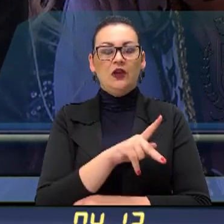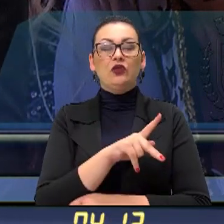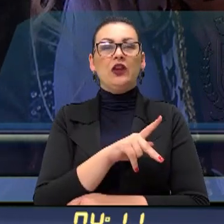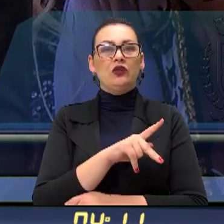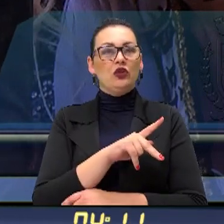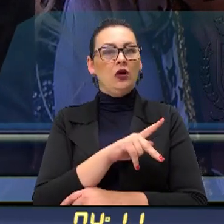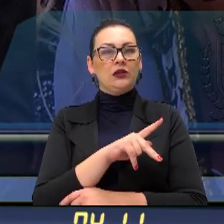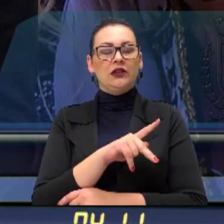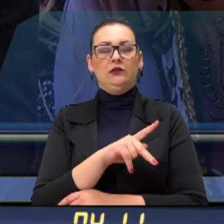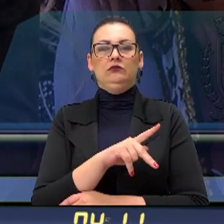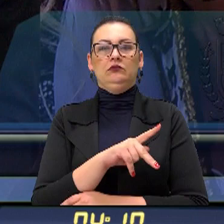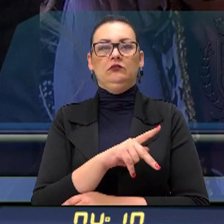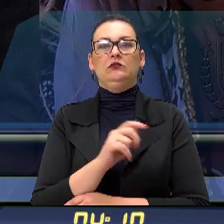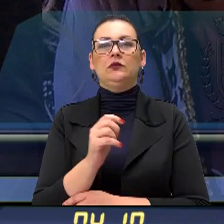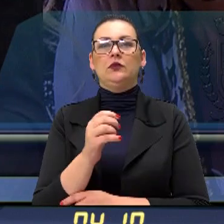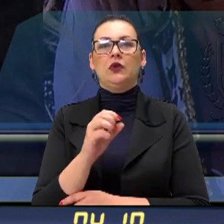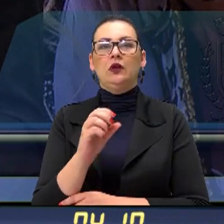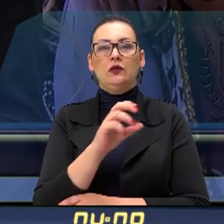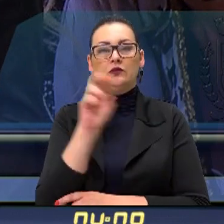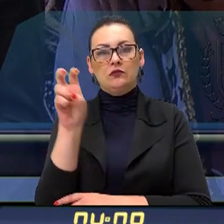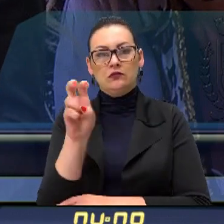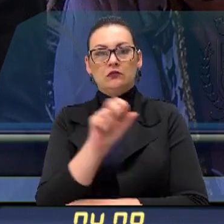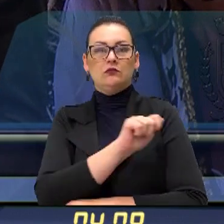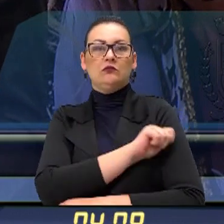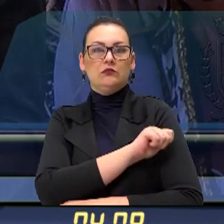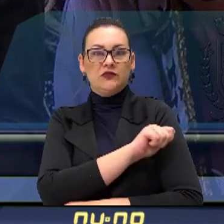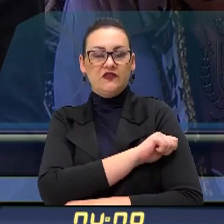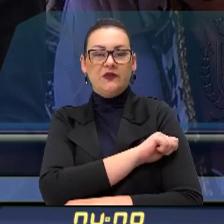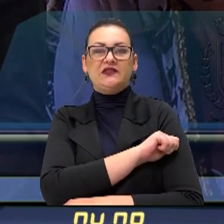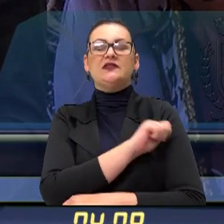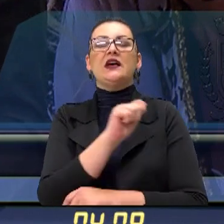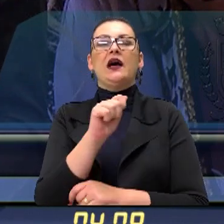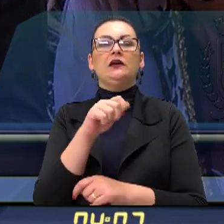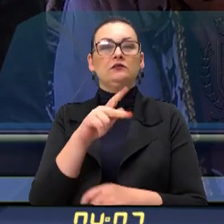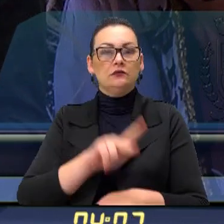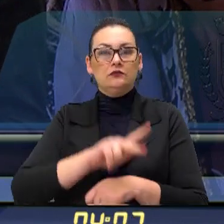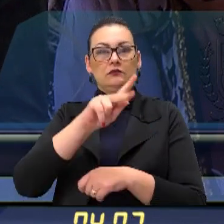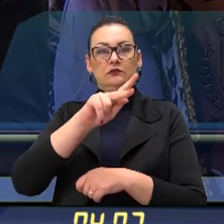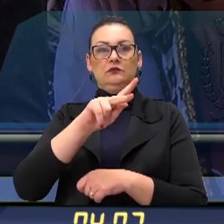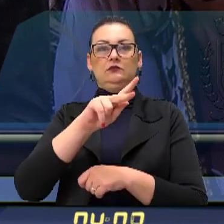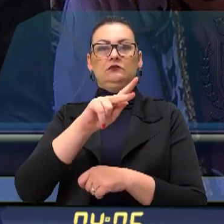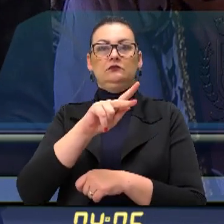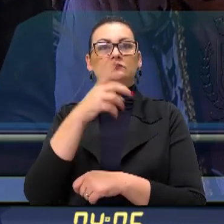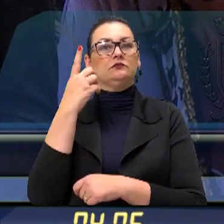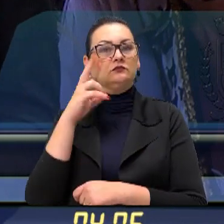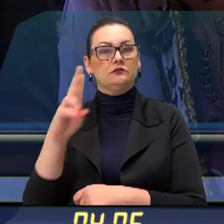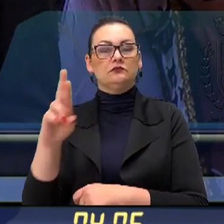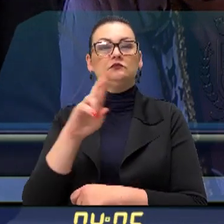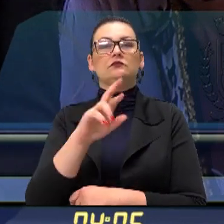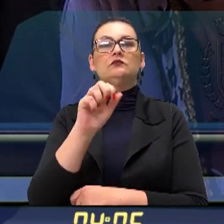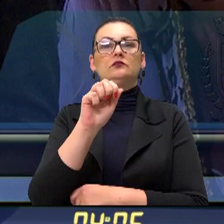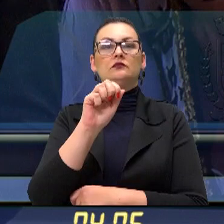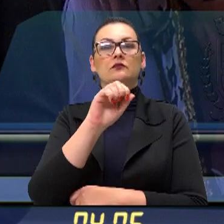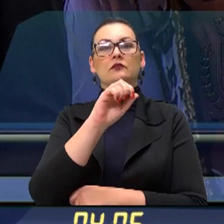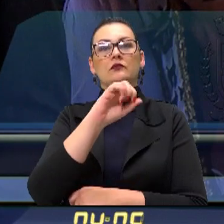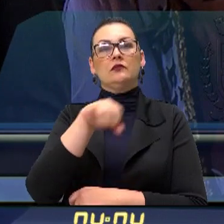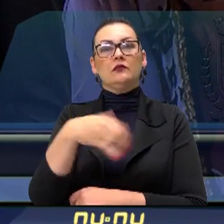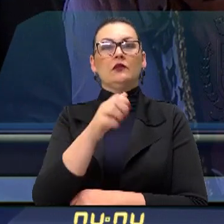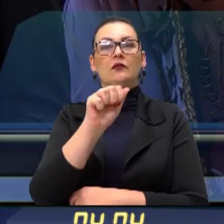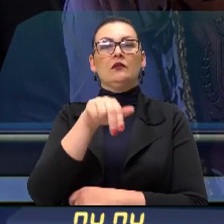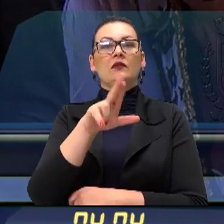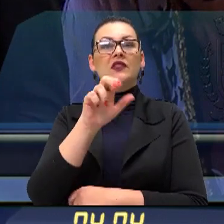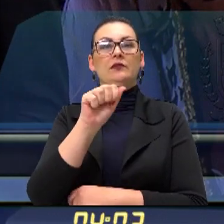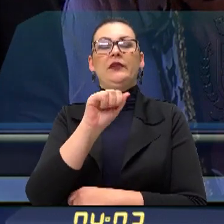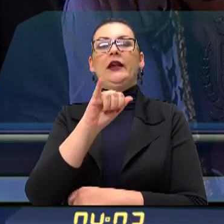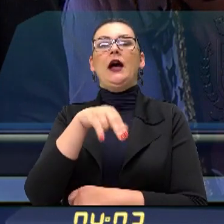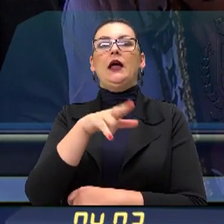e Sandra e também aos 5 alunos premiados, mas também a diretora Janaína Venzon, diretora